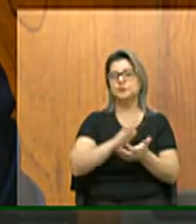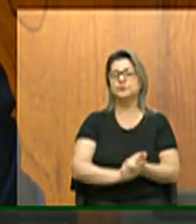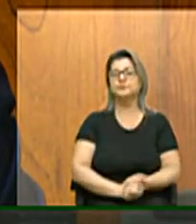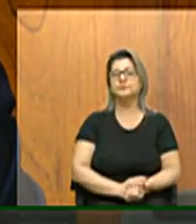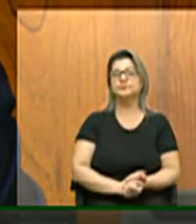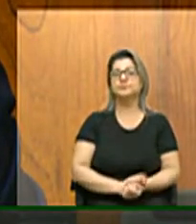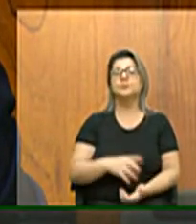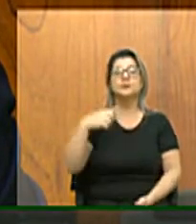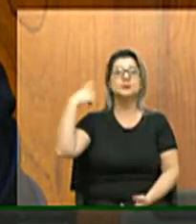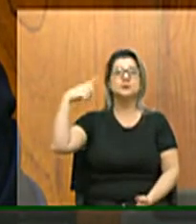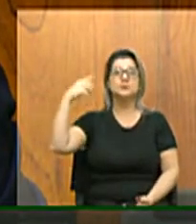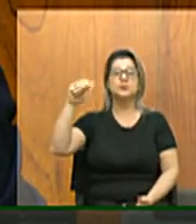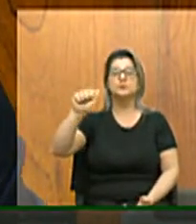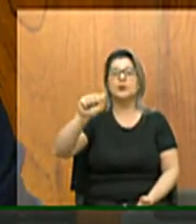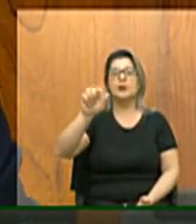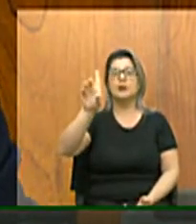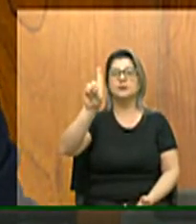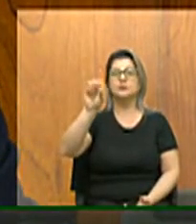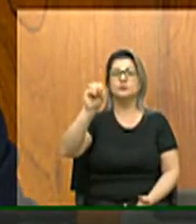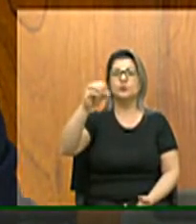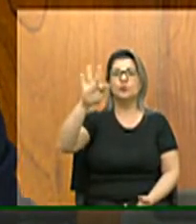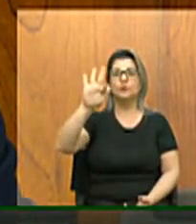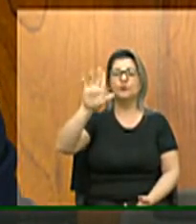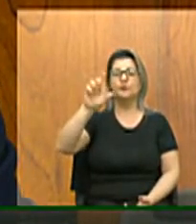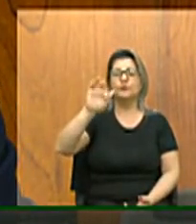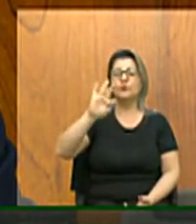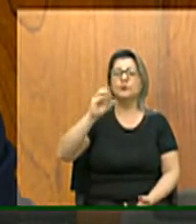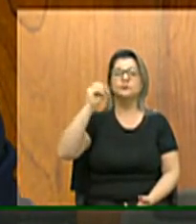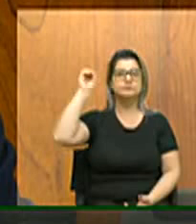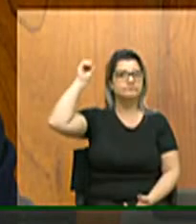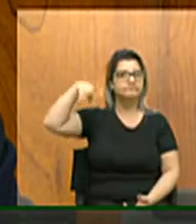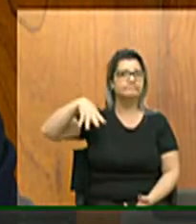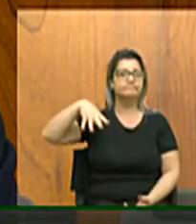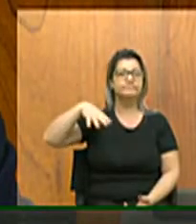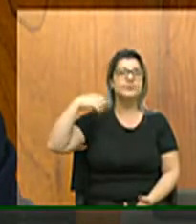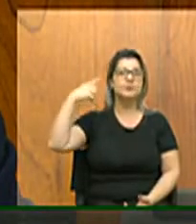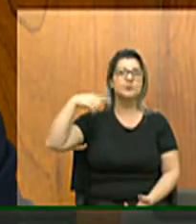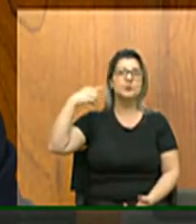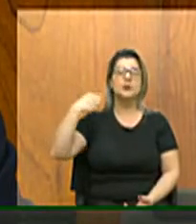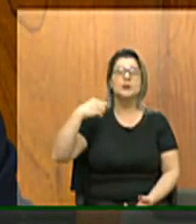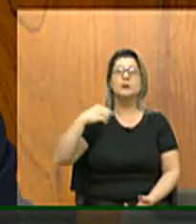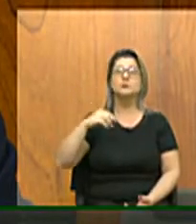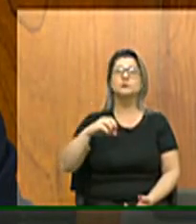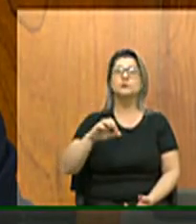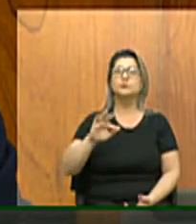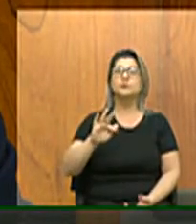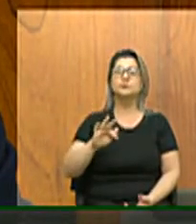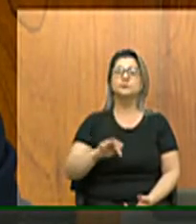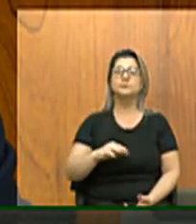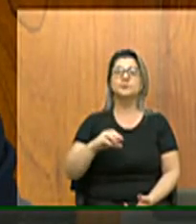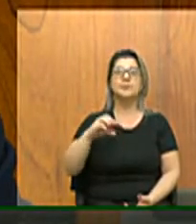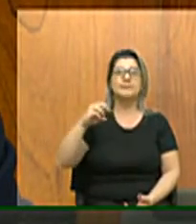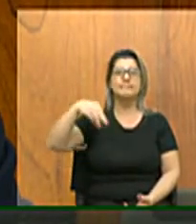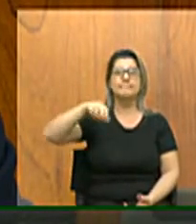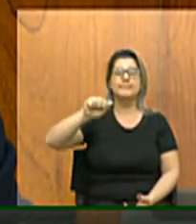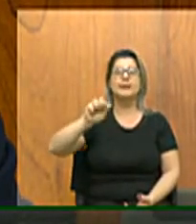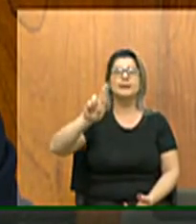Brito. Desiste, deputado Adolfo Brito. Deputado Eduardo Loureiro. Por sessão, deputado Luiz